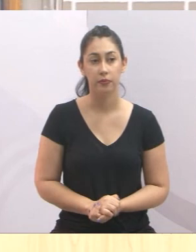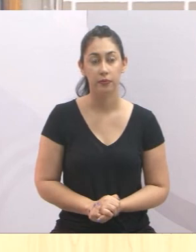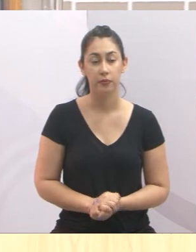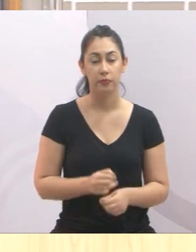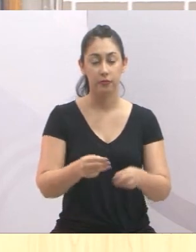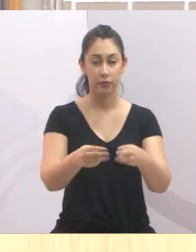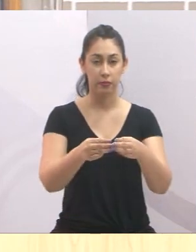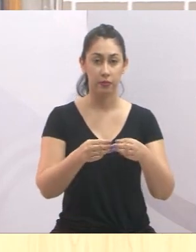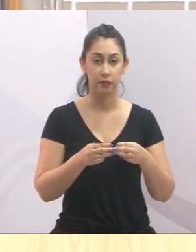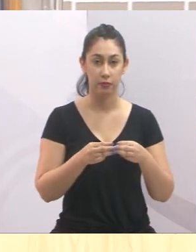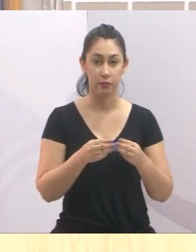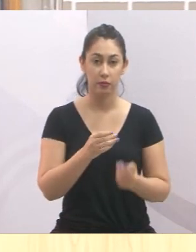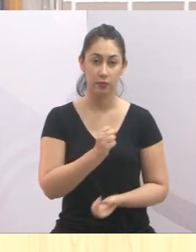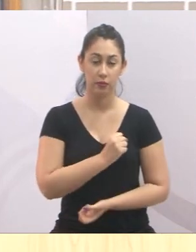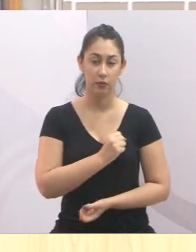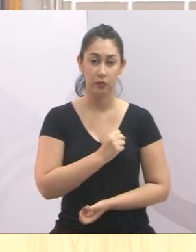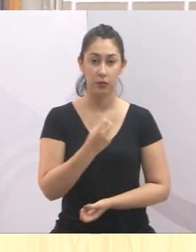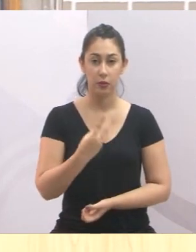Moção